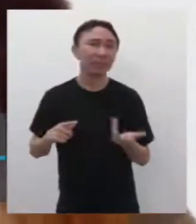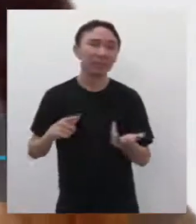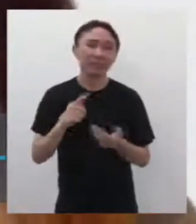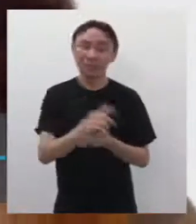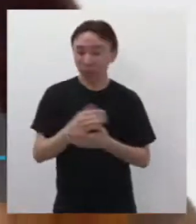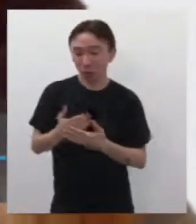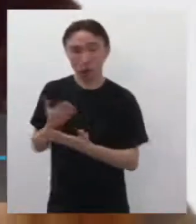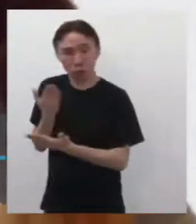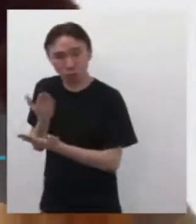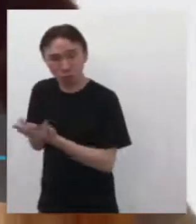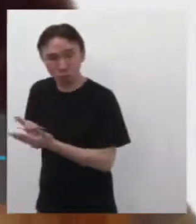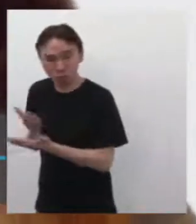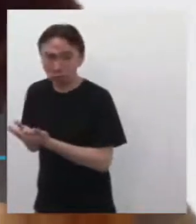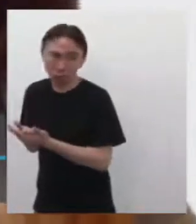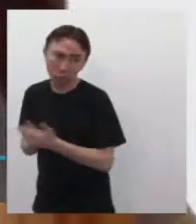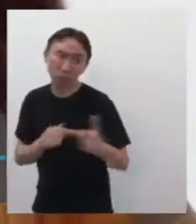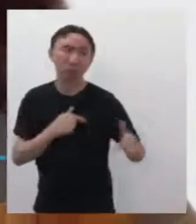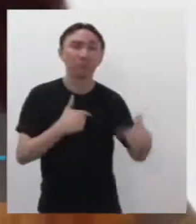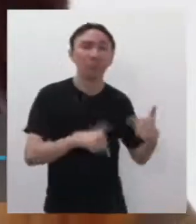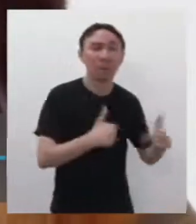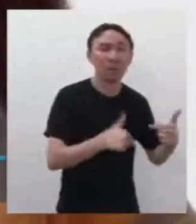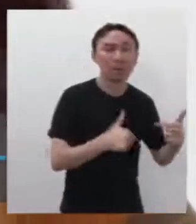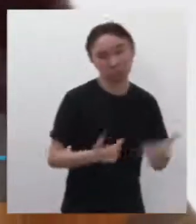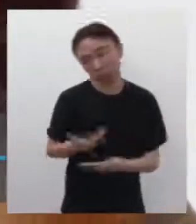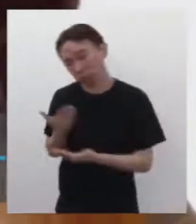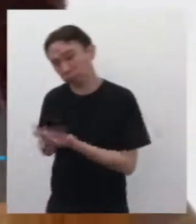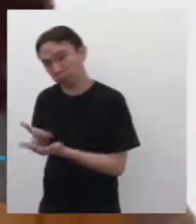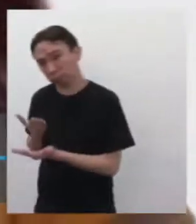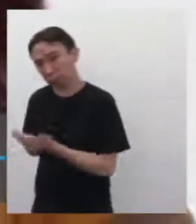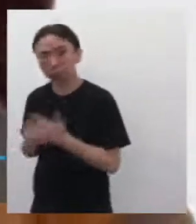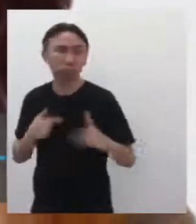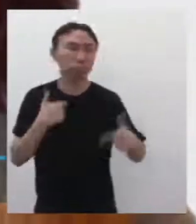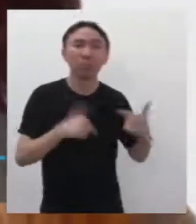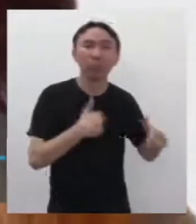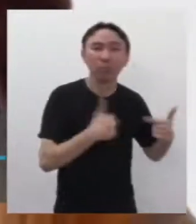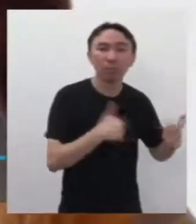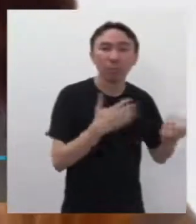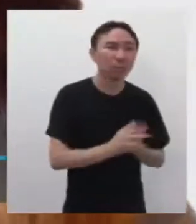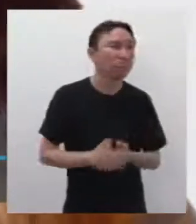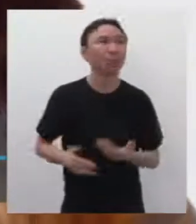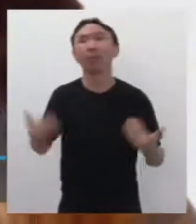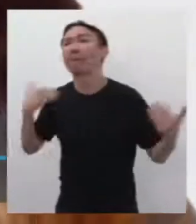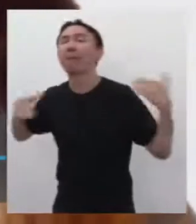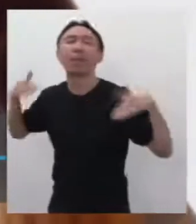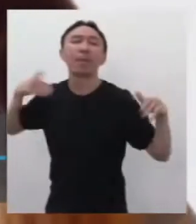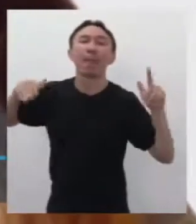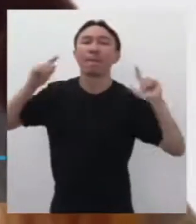de estudos com uma rotina de trabalho, com uma rotina de juventude, enfim,